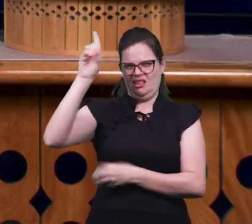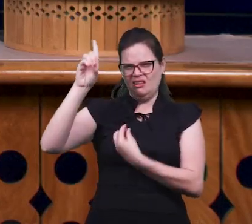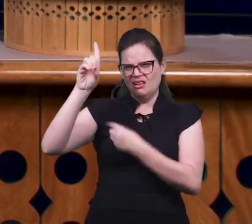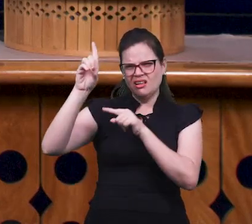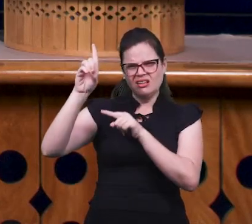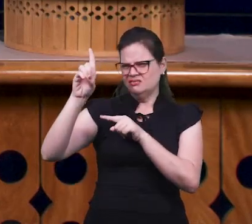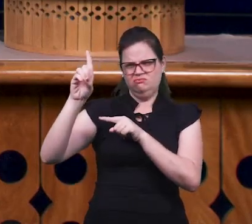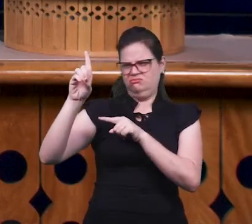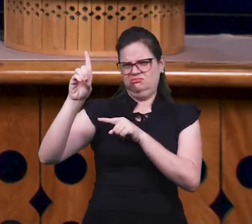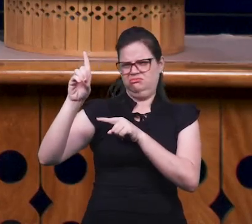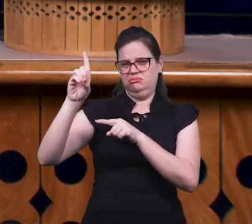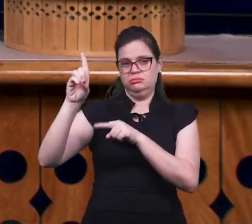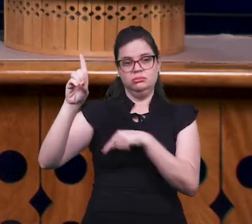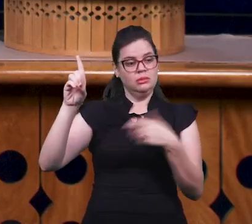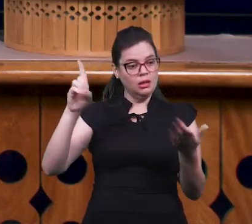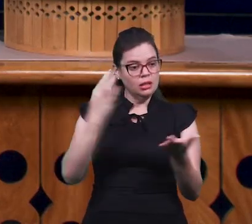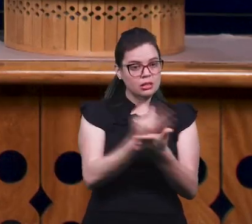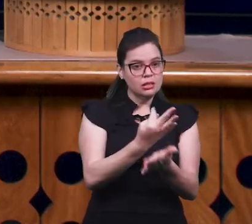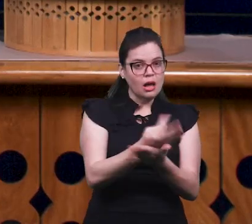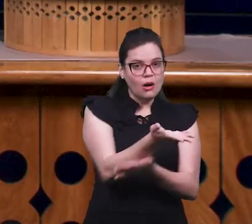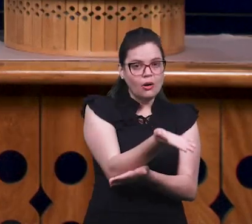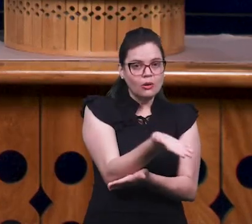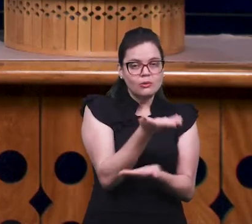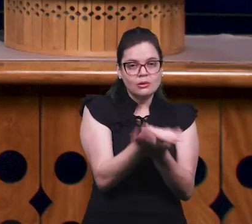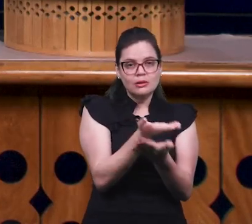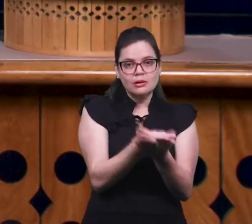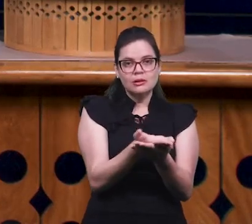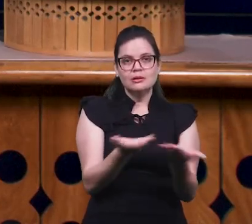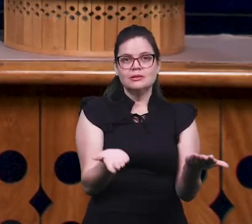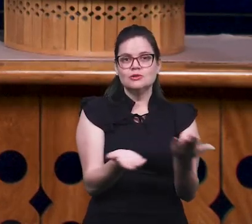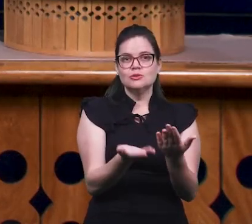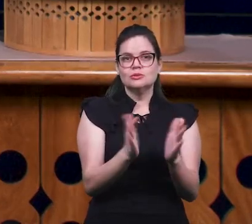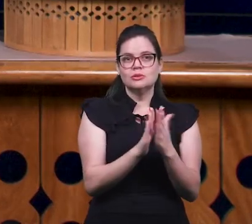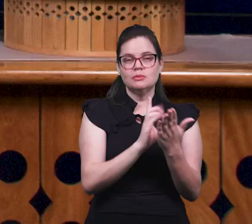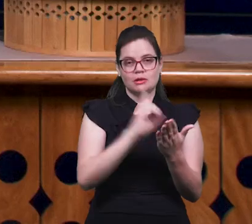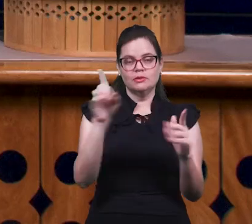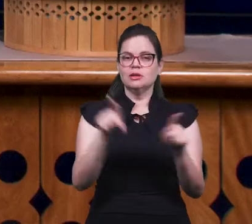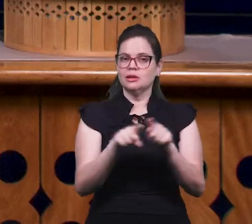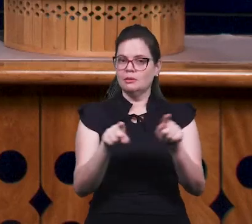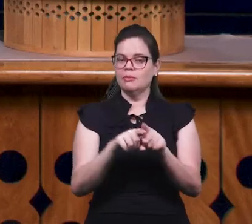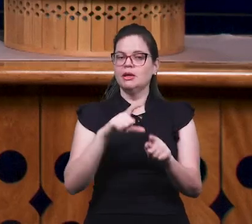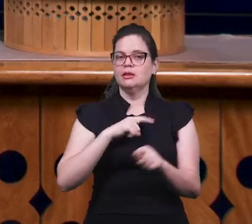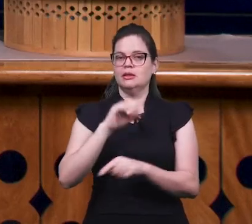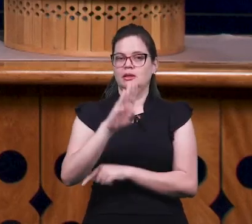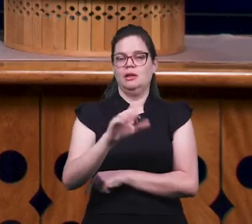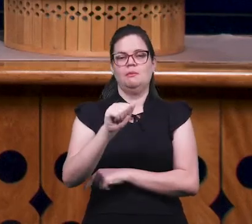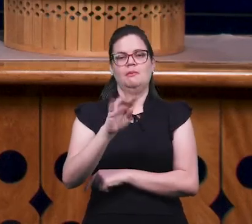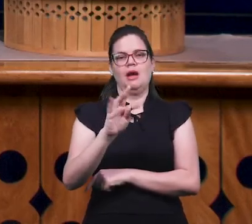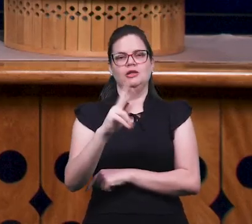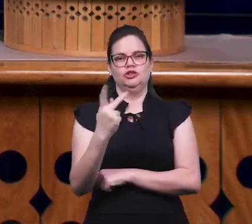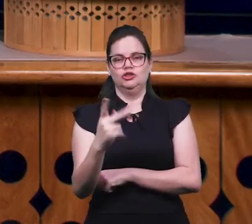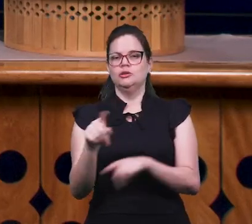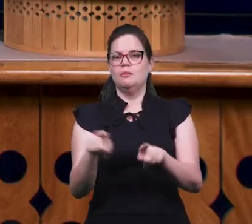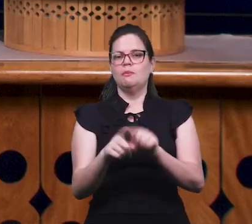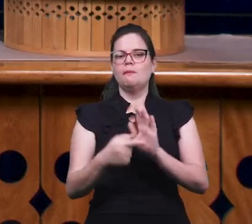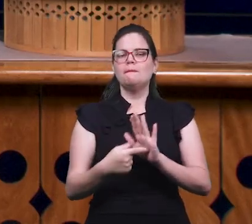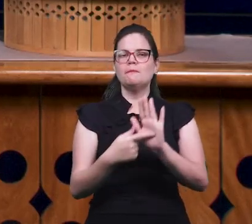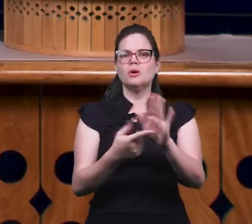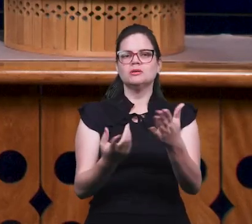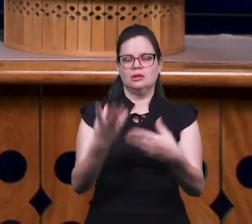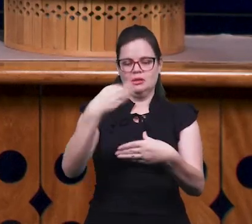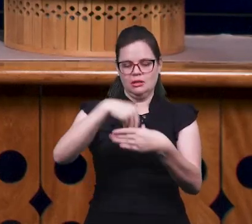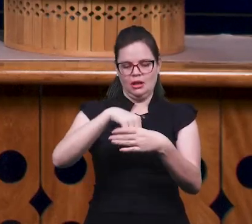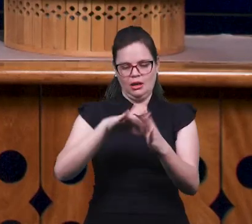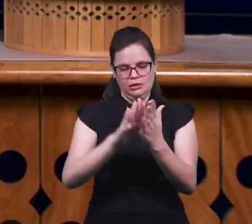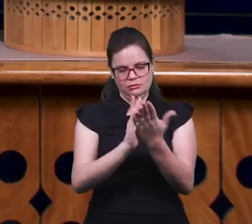existe. É teólogo, cristão. E tem Barth também, que Barth fala assim, a Bíblia, ela contém a palavra de Deus,